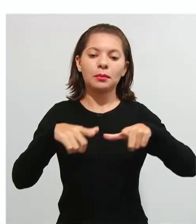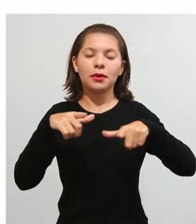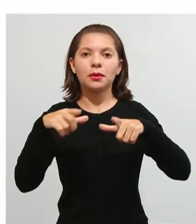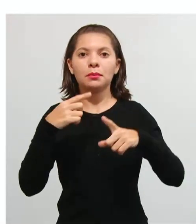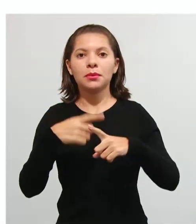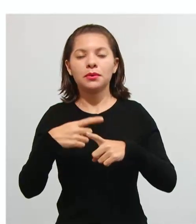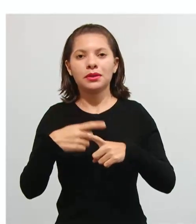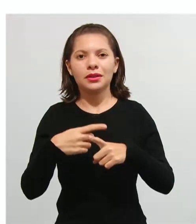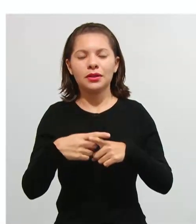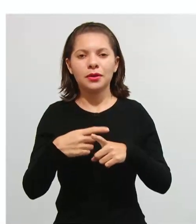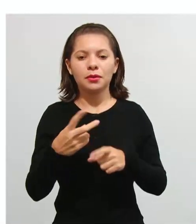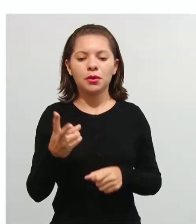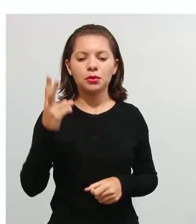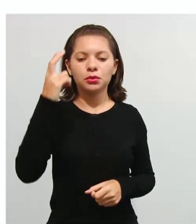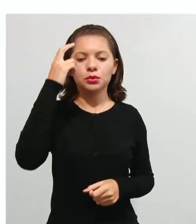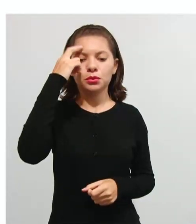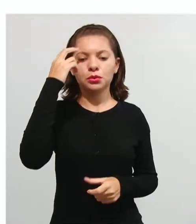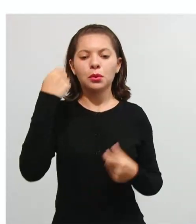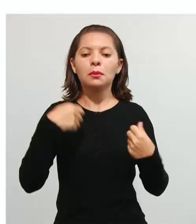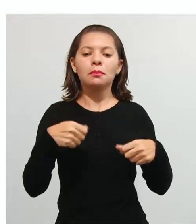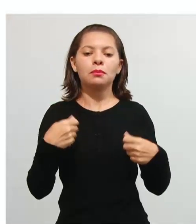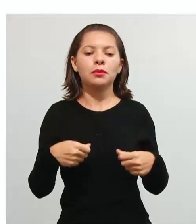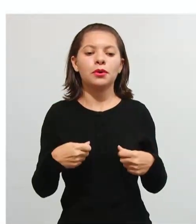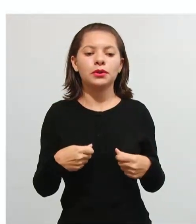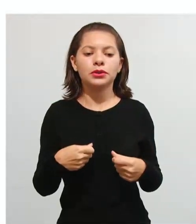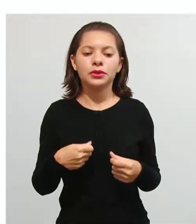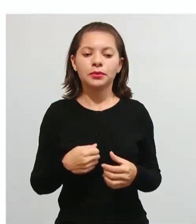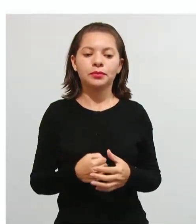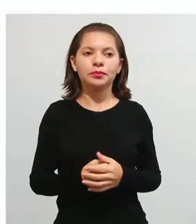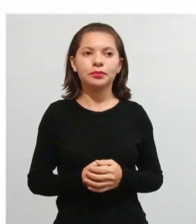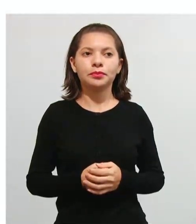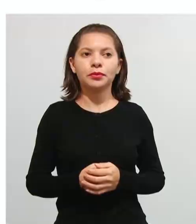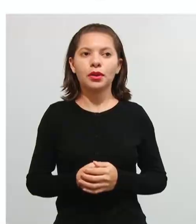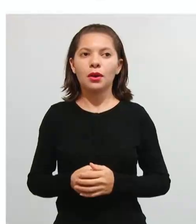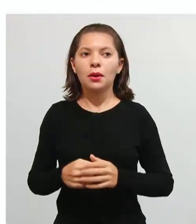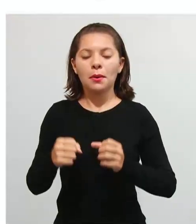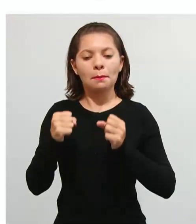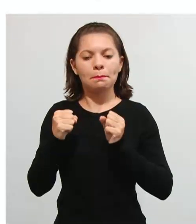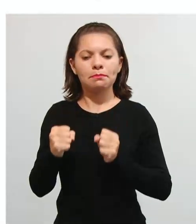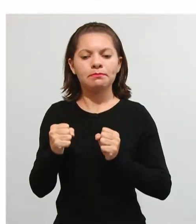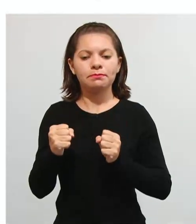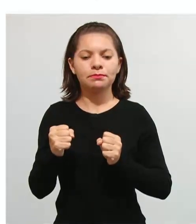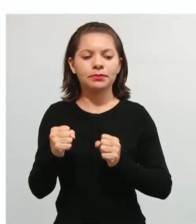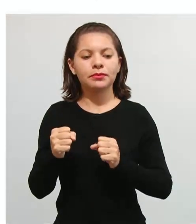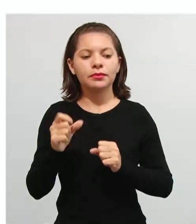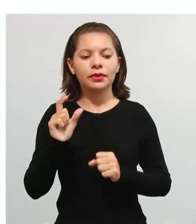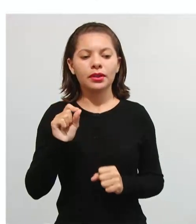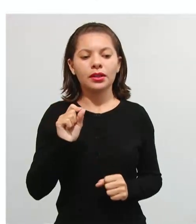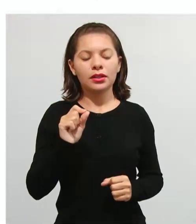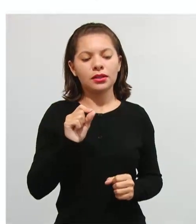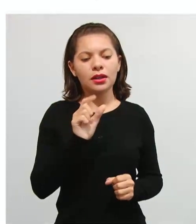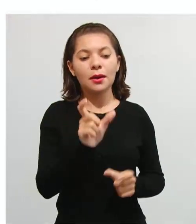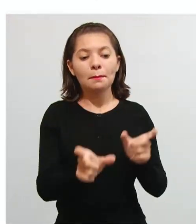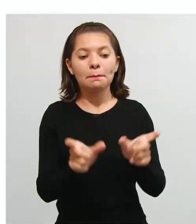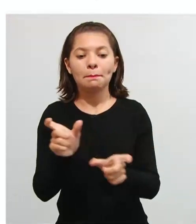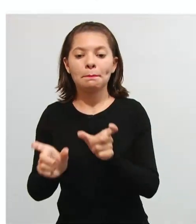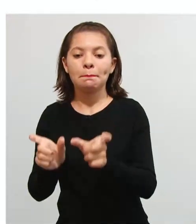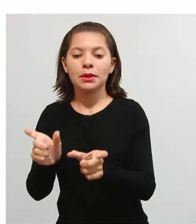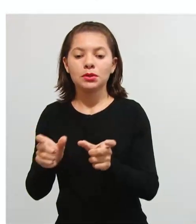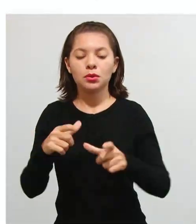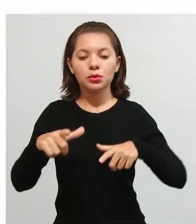Porque por meio dessa cultura pode ter um compartilhamento do poder entre os membros da